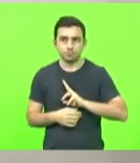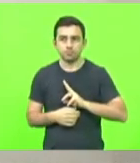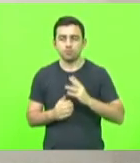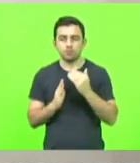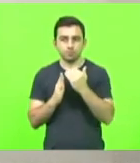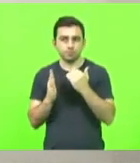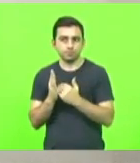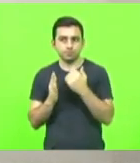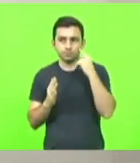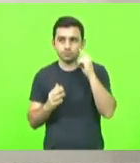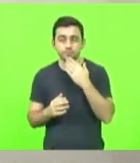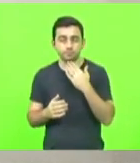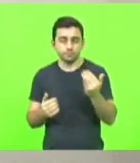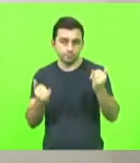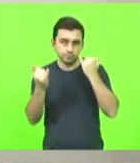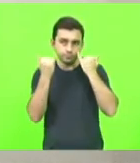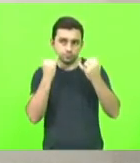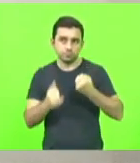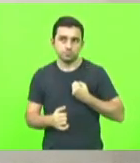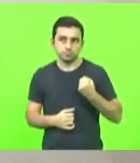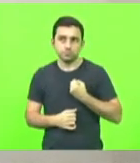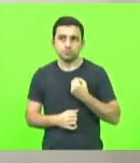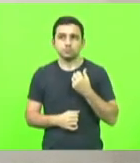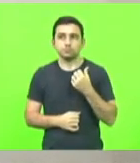de informação número